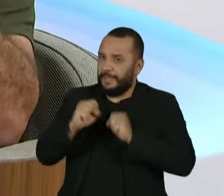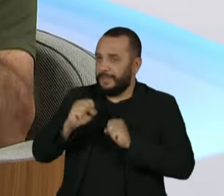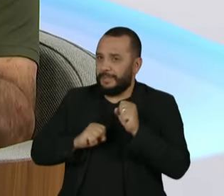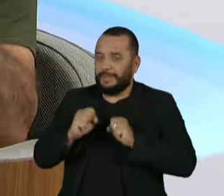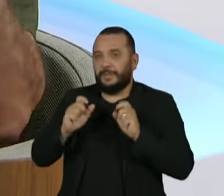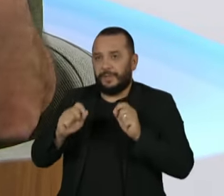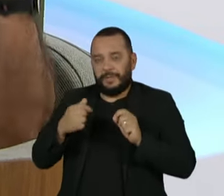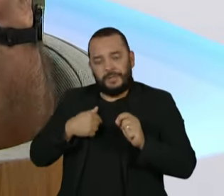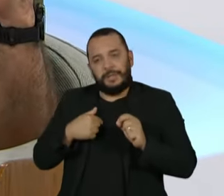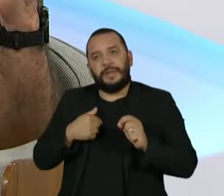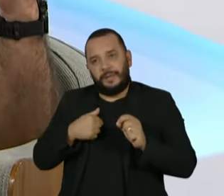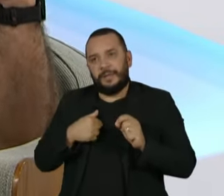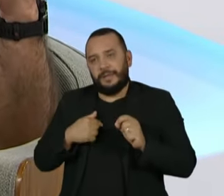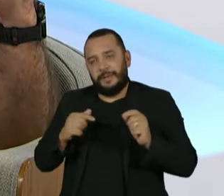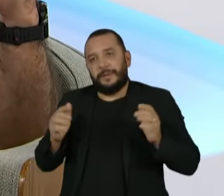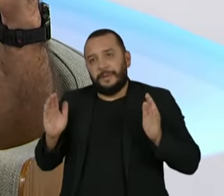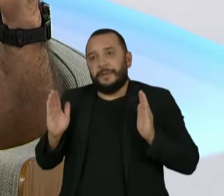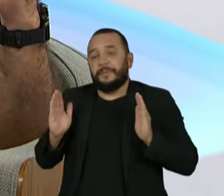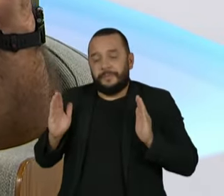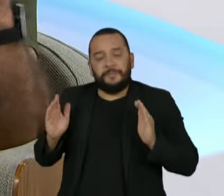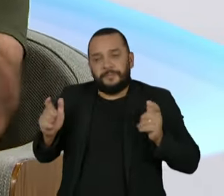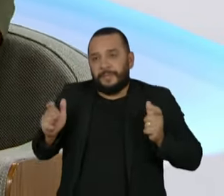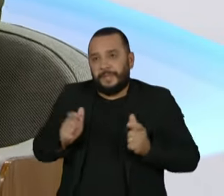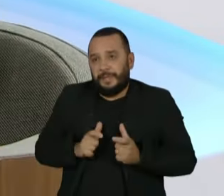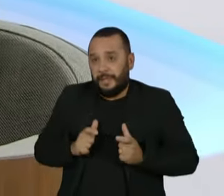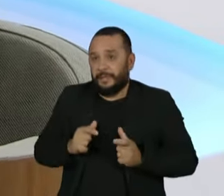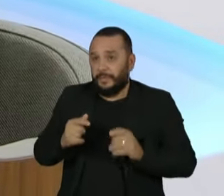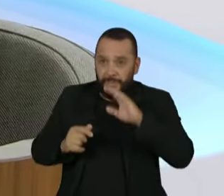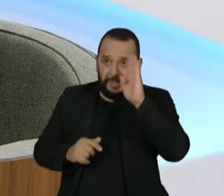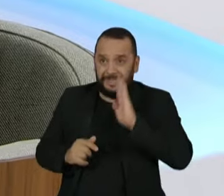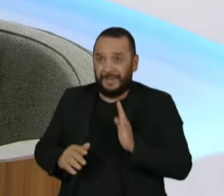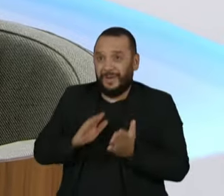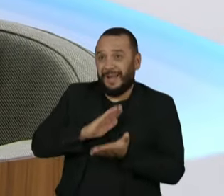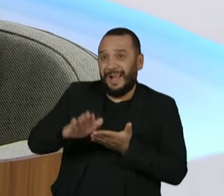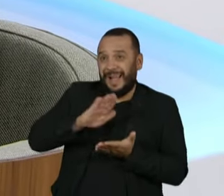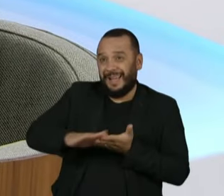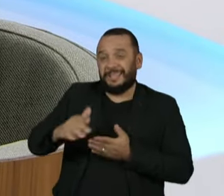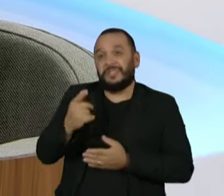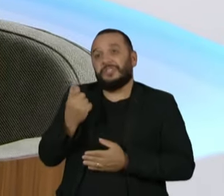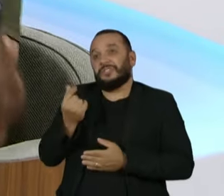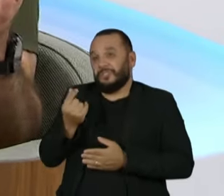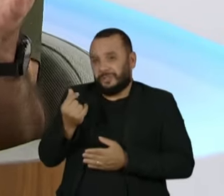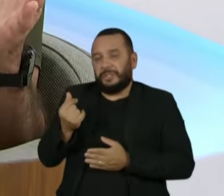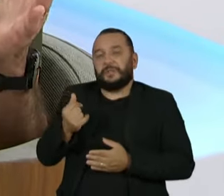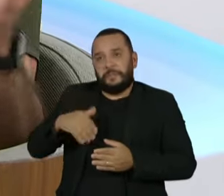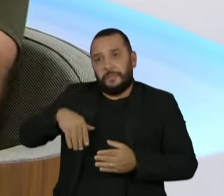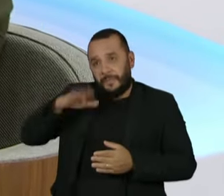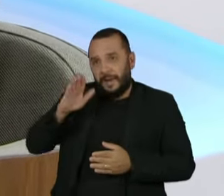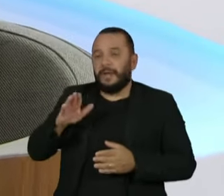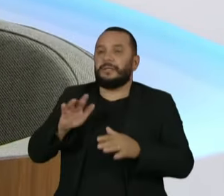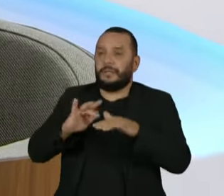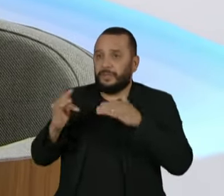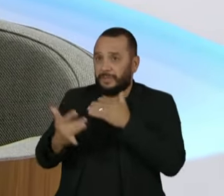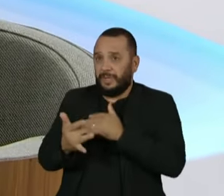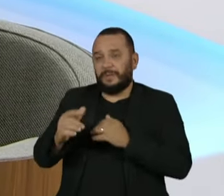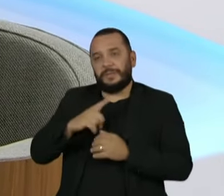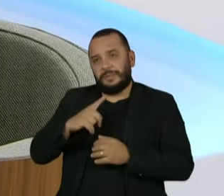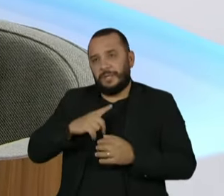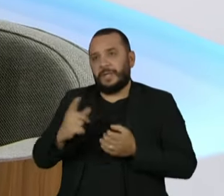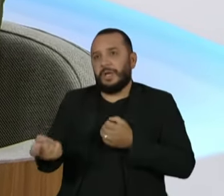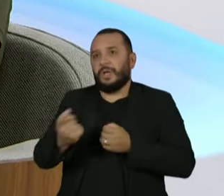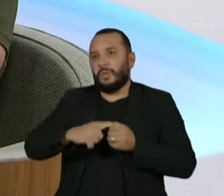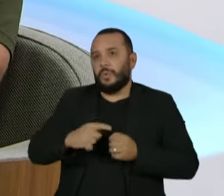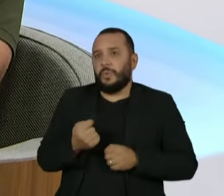é o país que mais gasta dinheiro em redes sociais e é um dos que tem os menores retornos a gente fala muito mas converte pouco